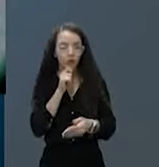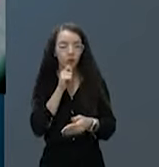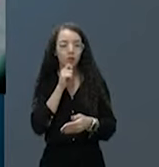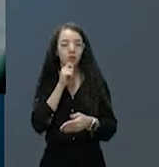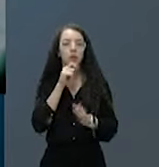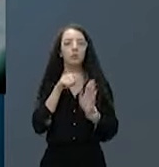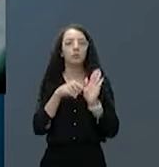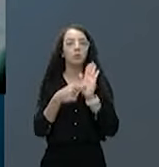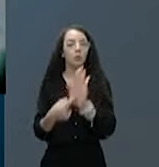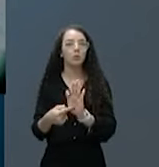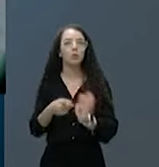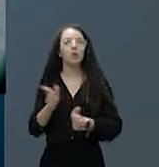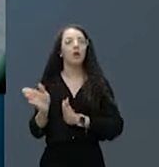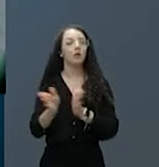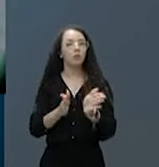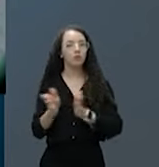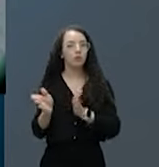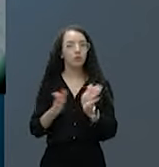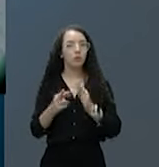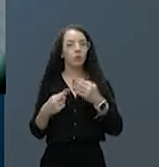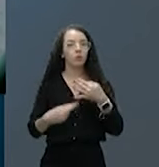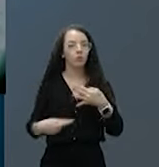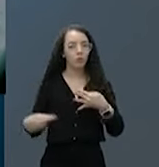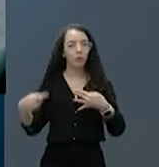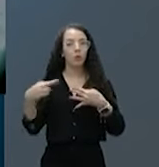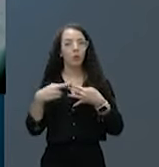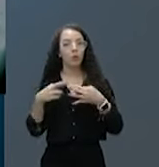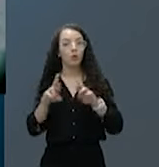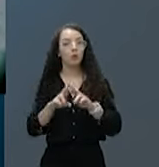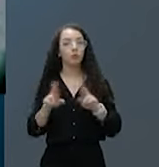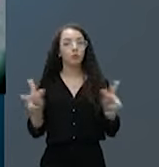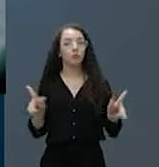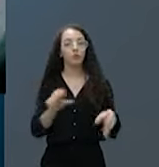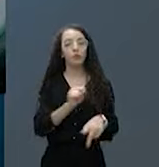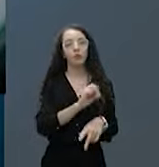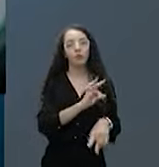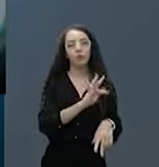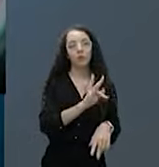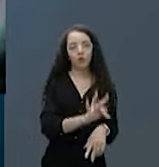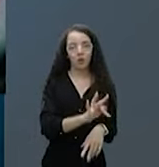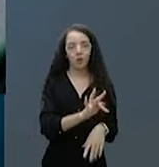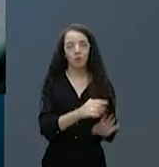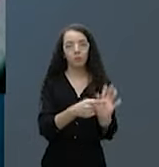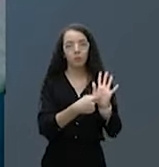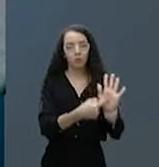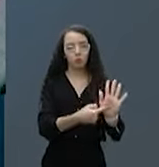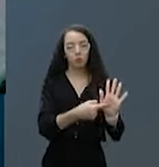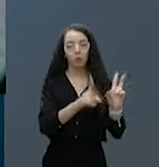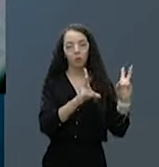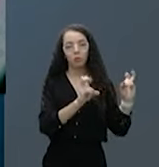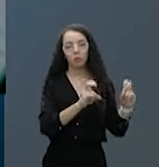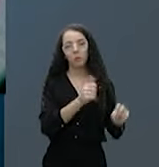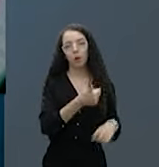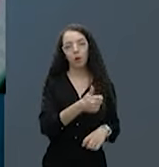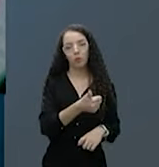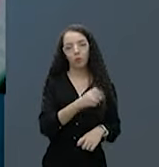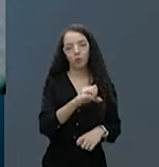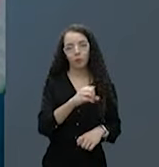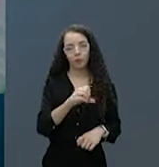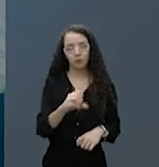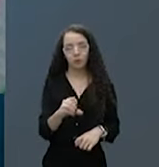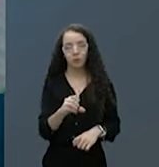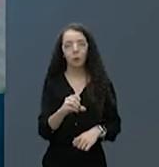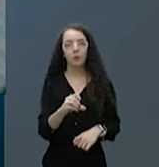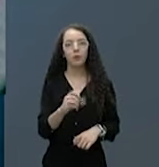recurso extraordinário do que o STF fixou no tema 1199, por exemplo, a fim de